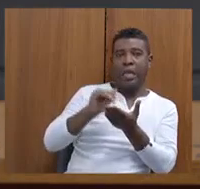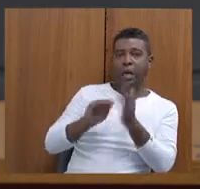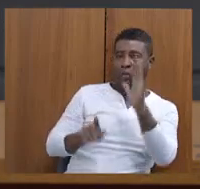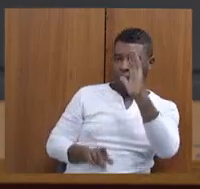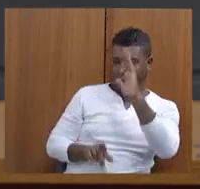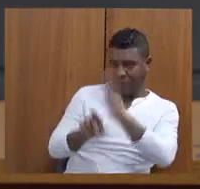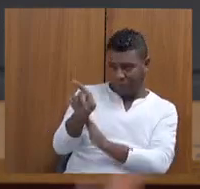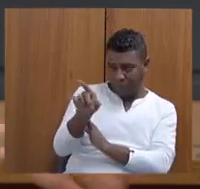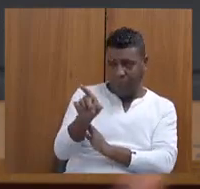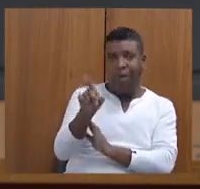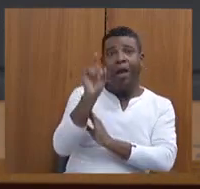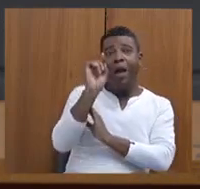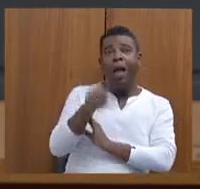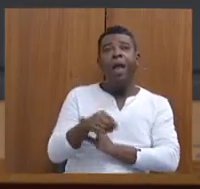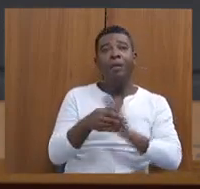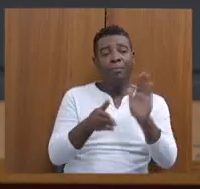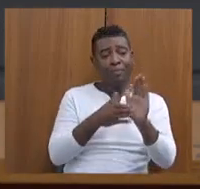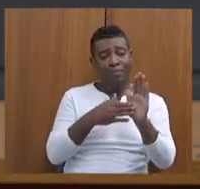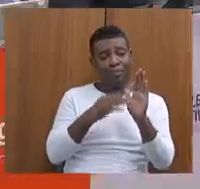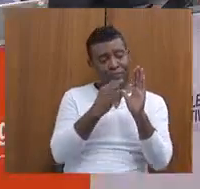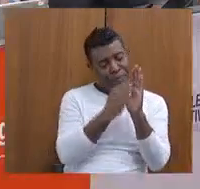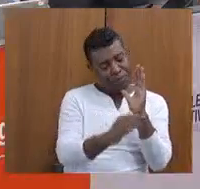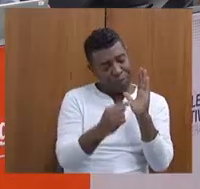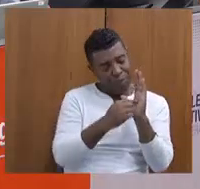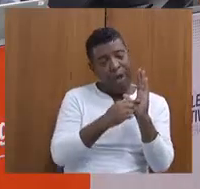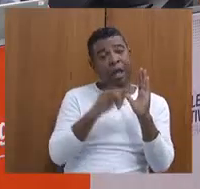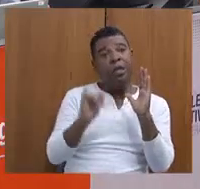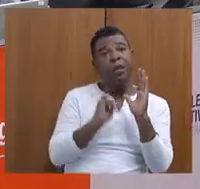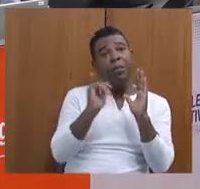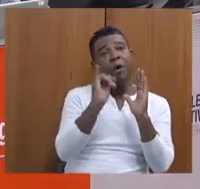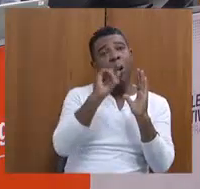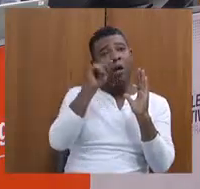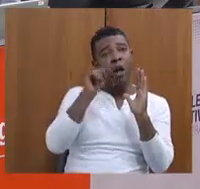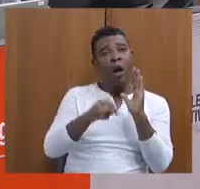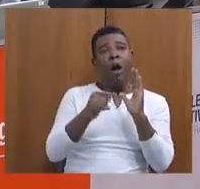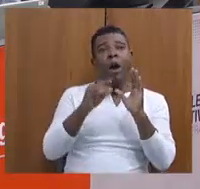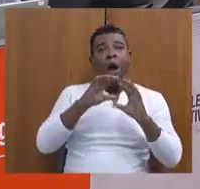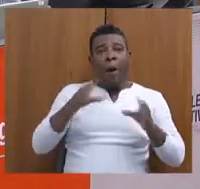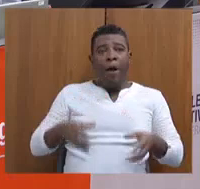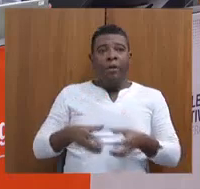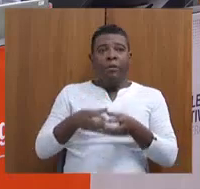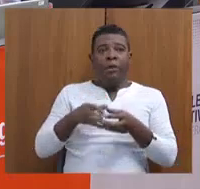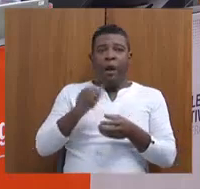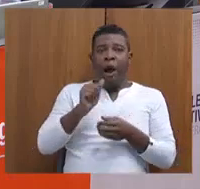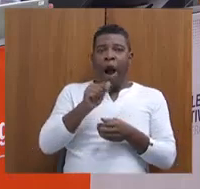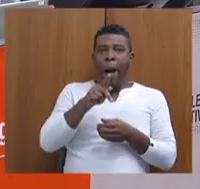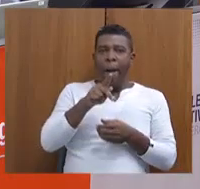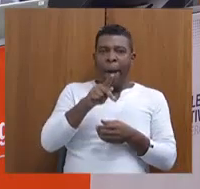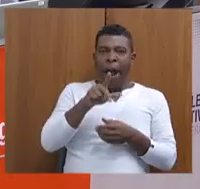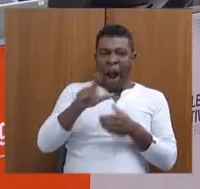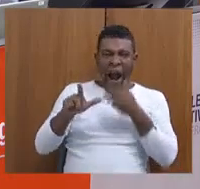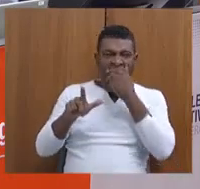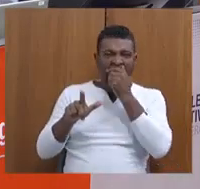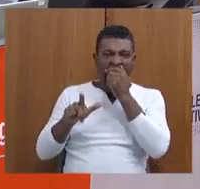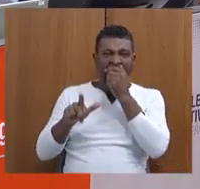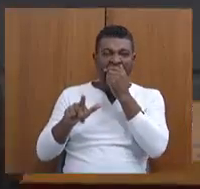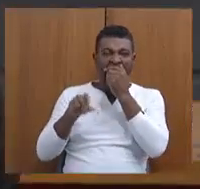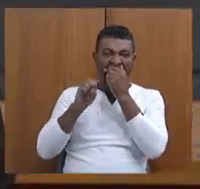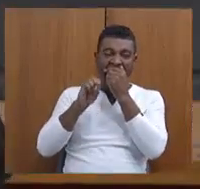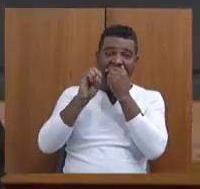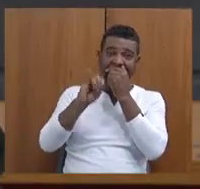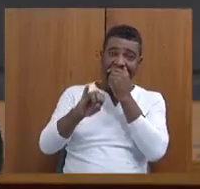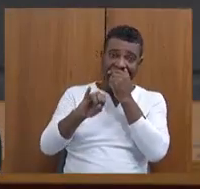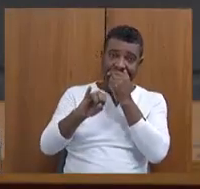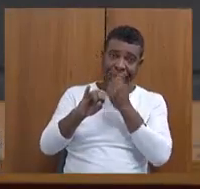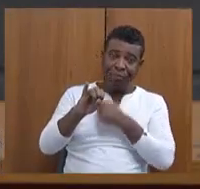que tem sido uma pauta importante na nossa comissão quando a gente fala das apls né se há né